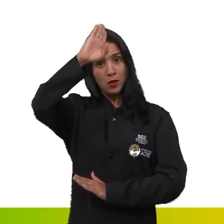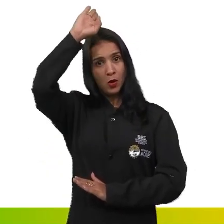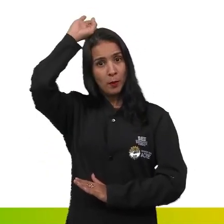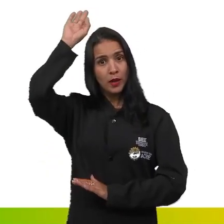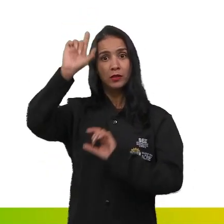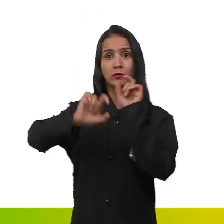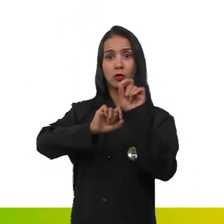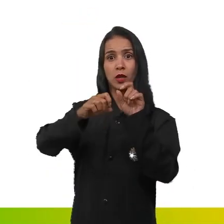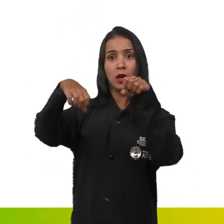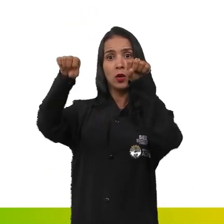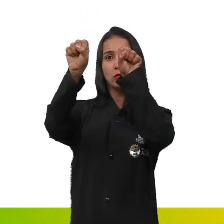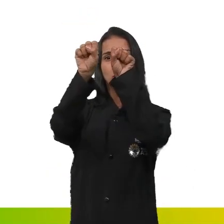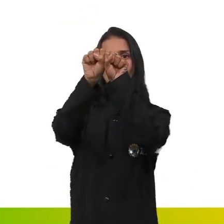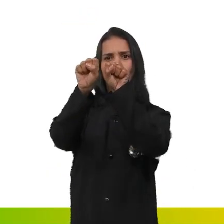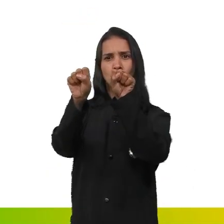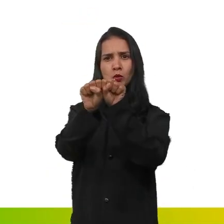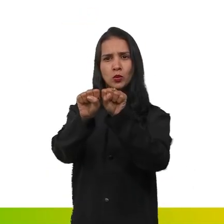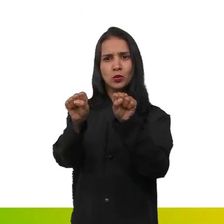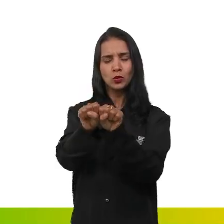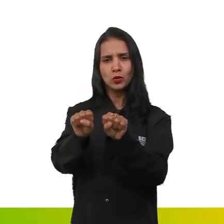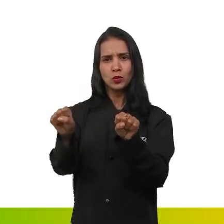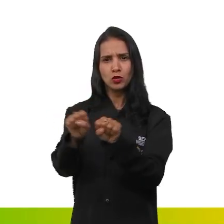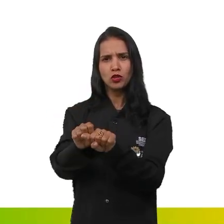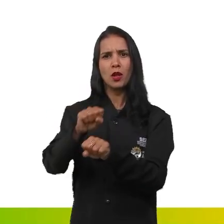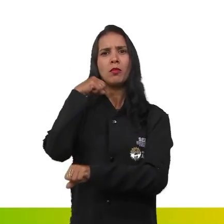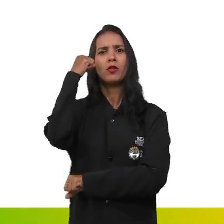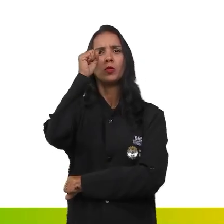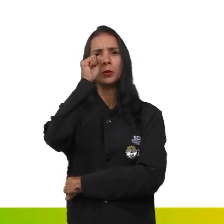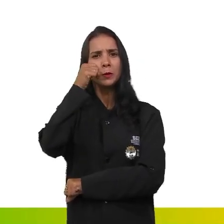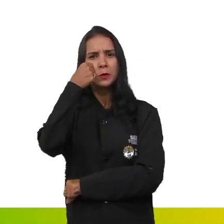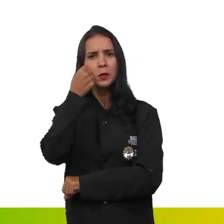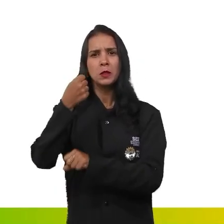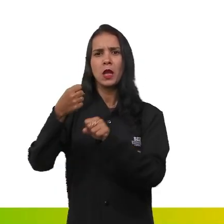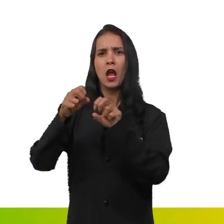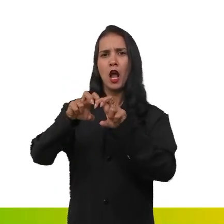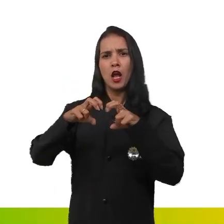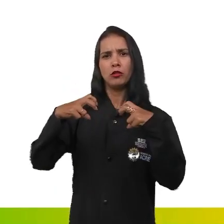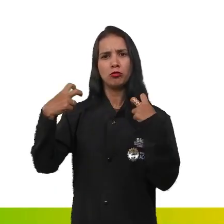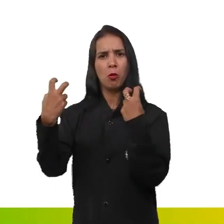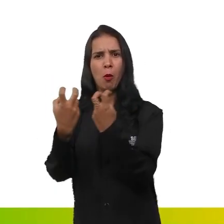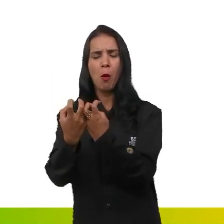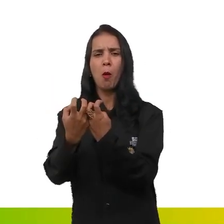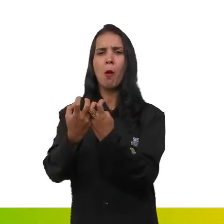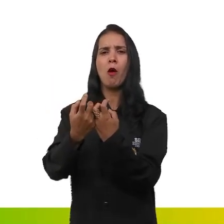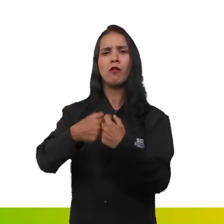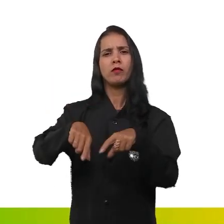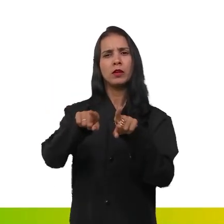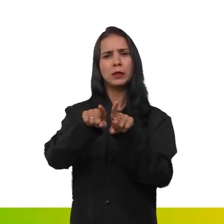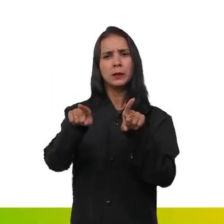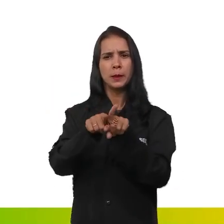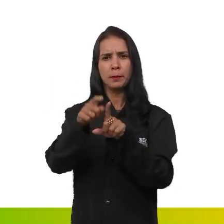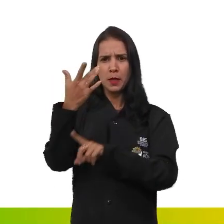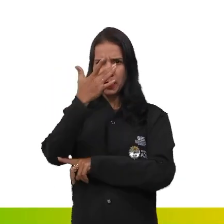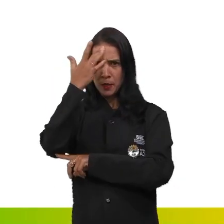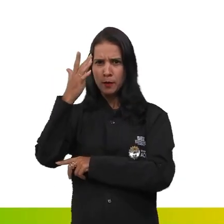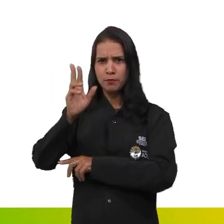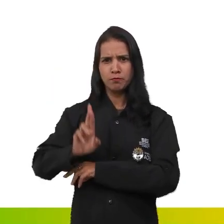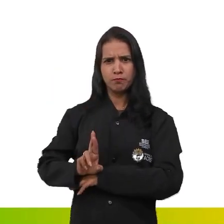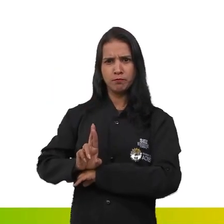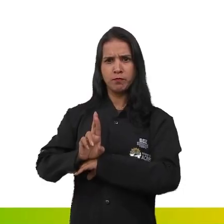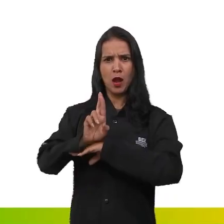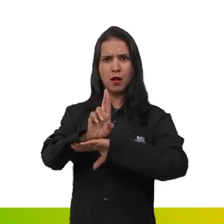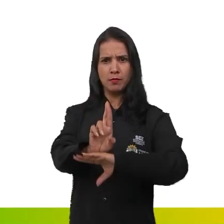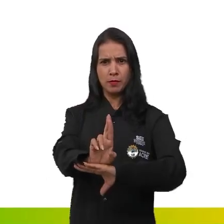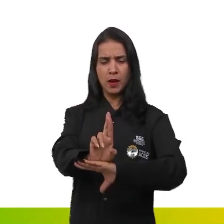sistema complexo, com Senado, cônsules, magistraturas. É o período de maior expansão territorial e